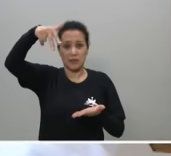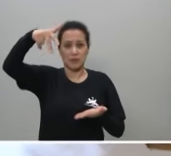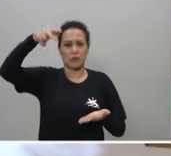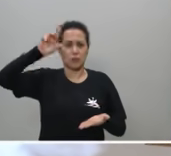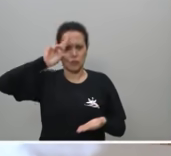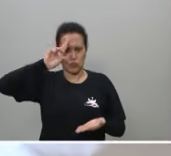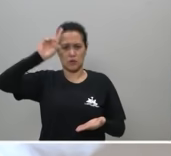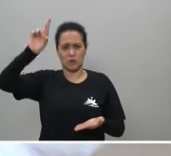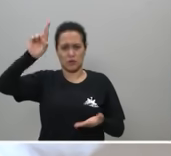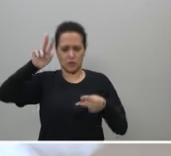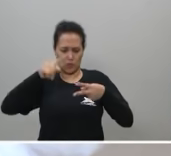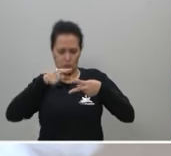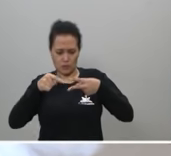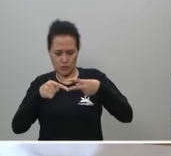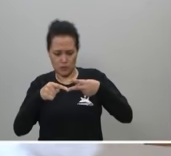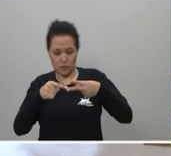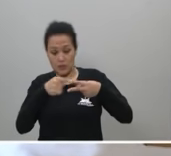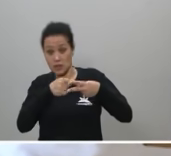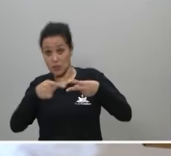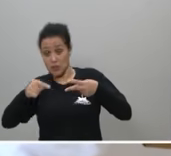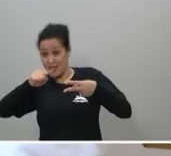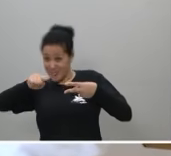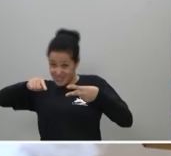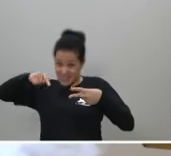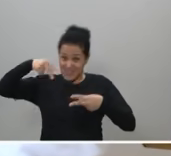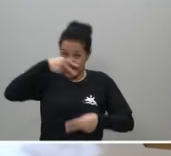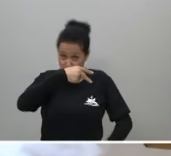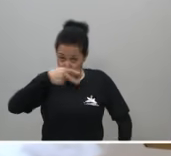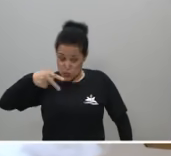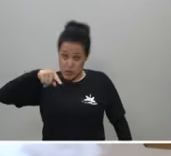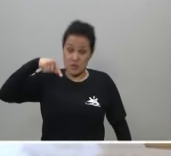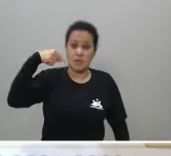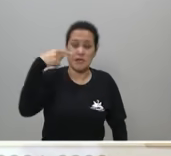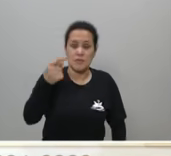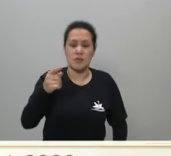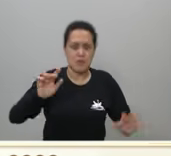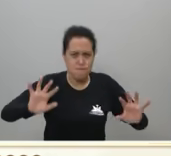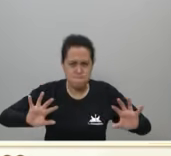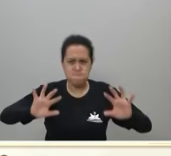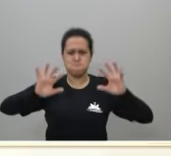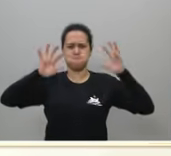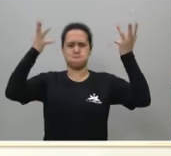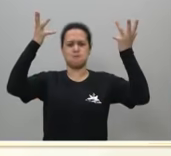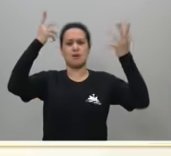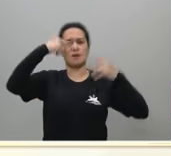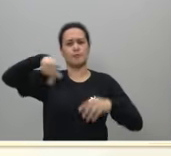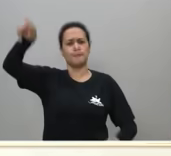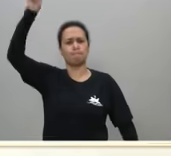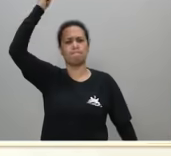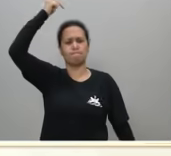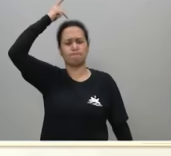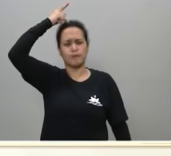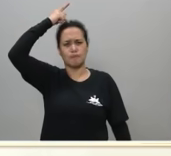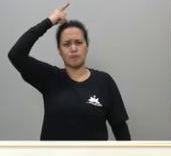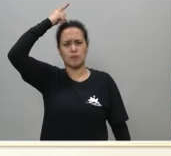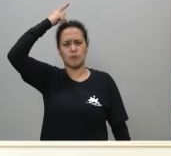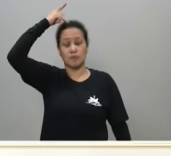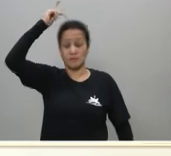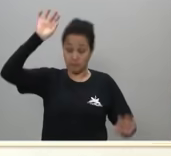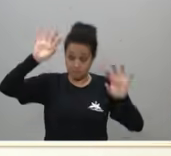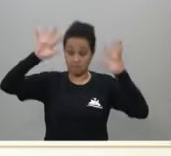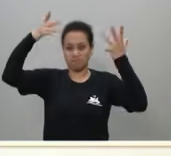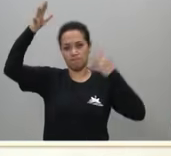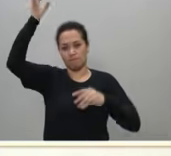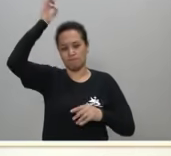celebramos a efusão do Espírito Santo, Pentecostes. Então, a partir deste